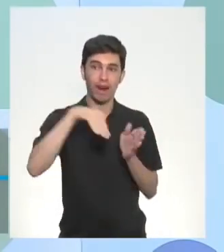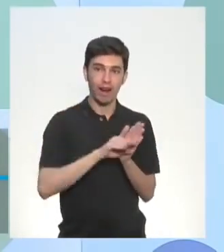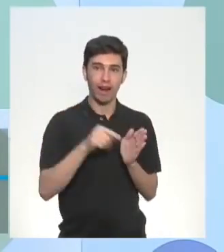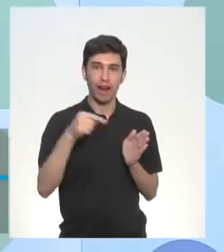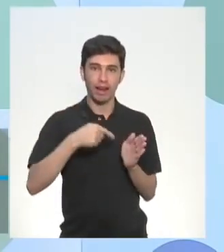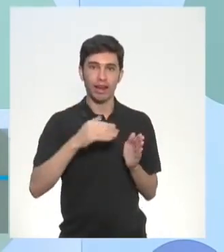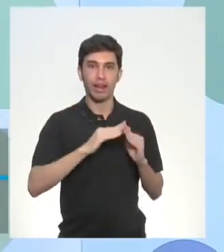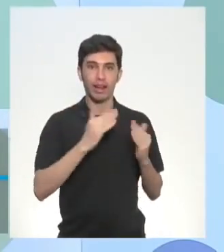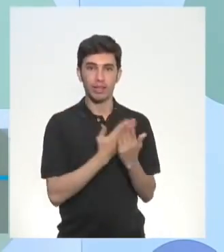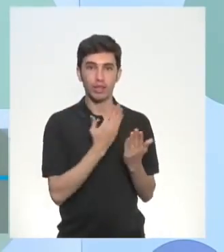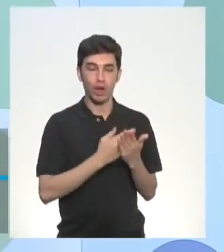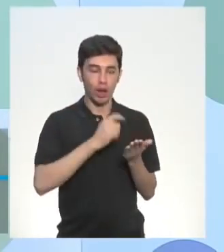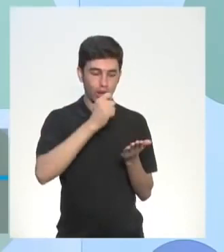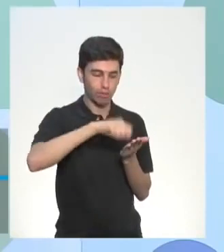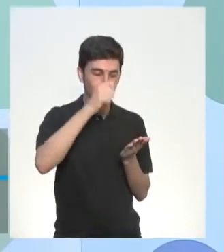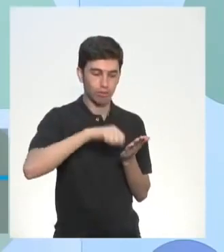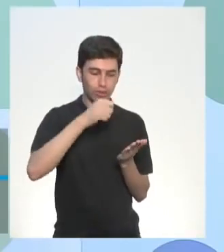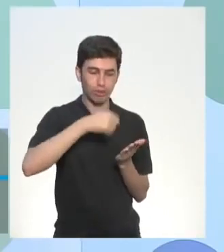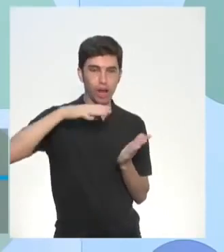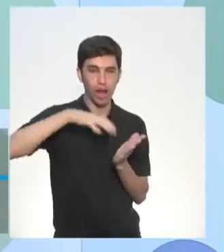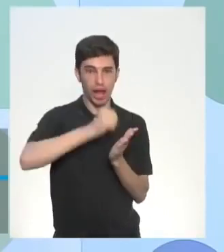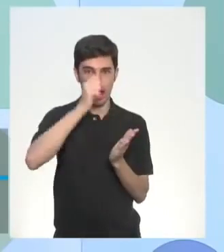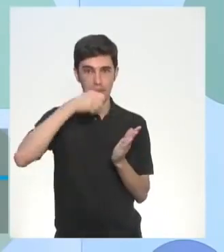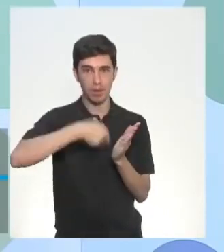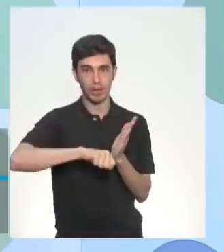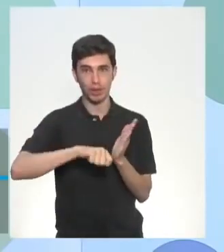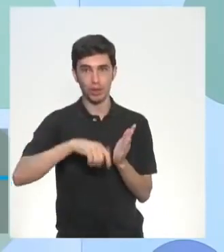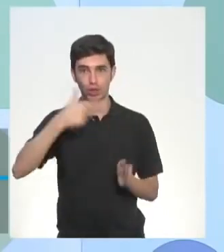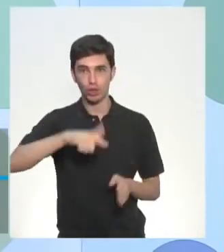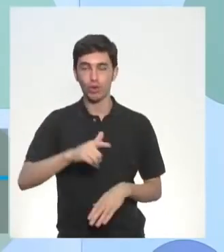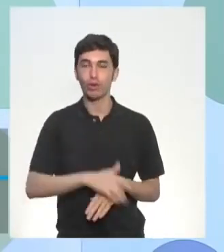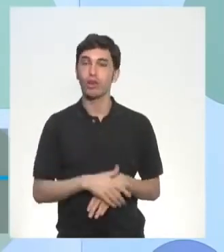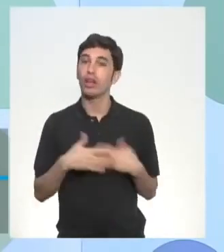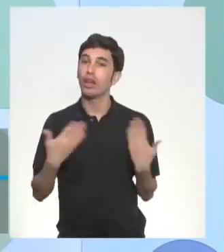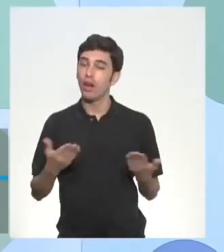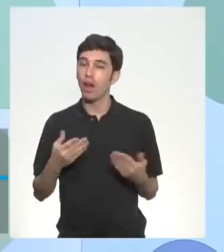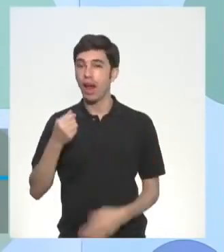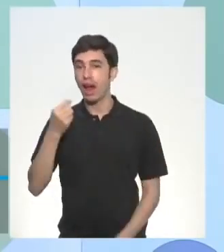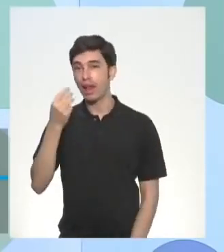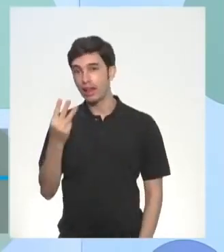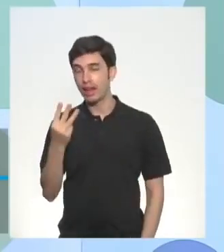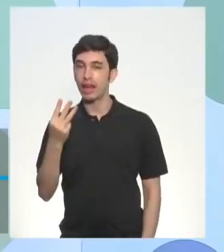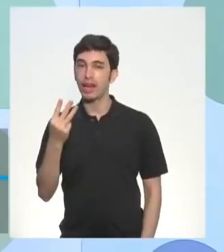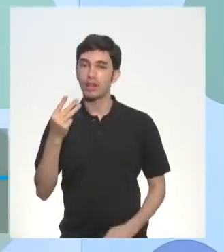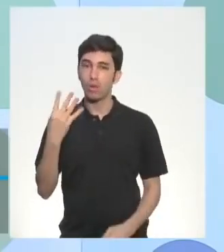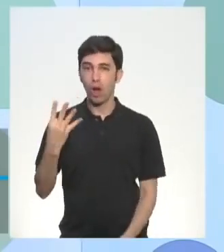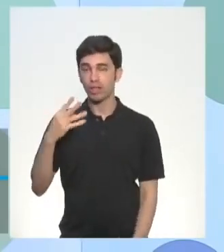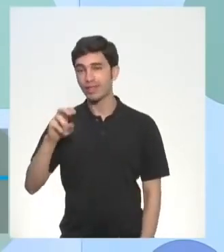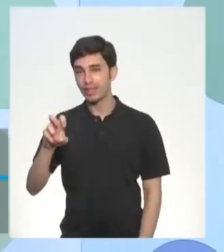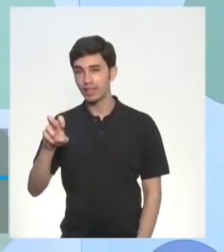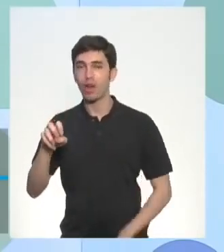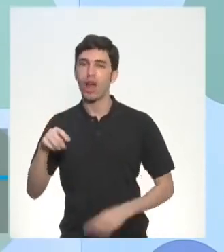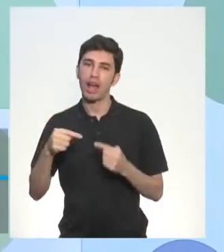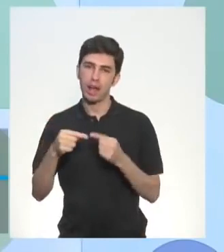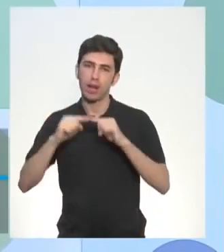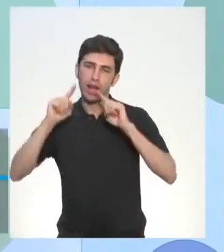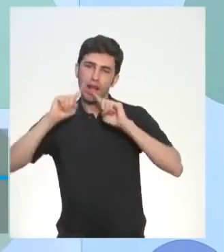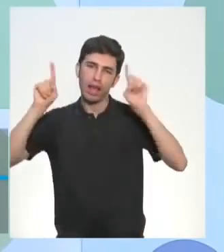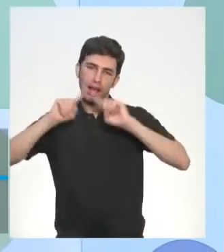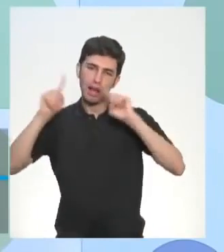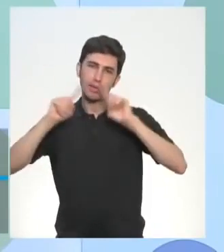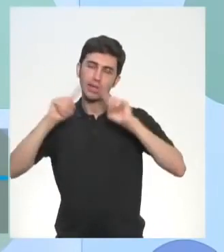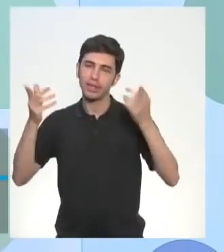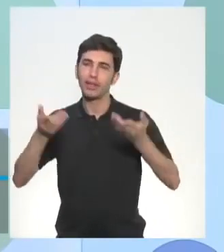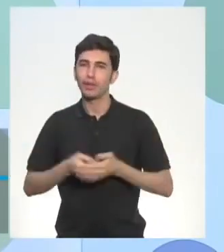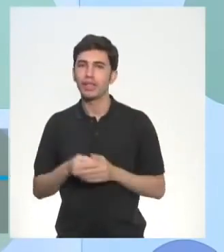primeira é só de solicitação. A 3 em diante, da 3 em diante, desculpe, ela é de reclamação, né? Tem sempre um assunto ali,